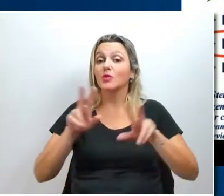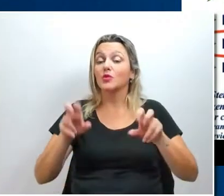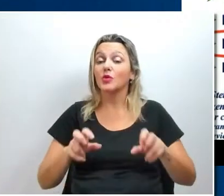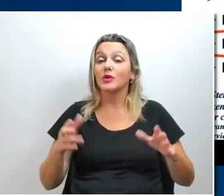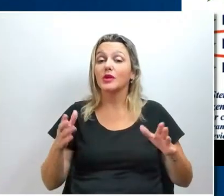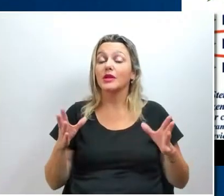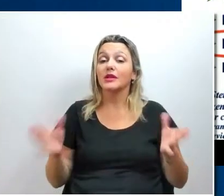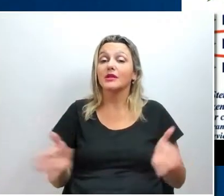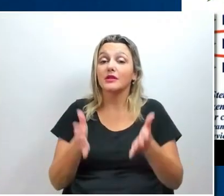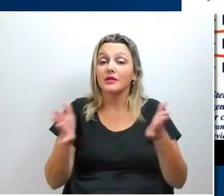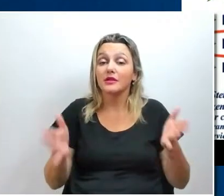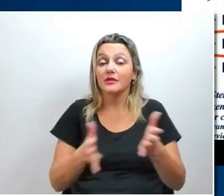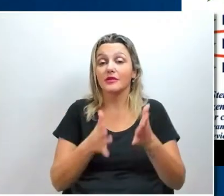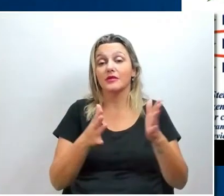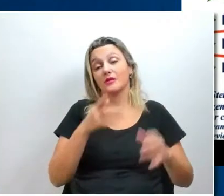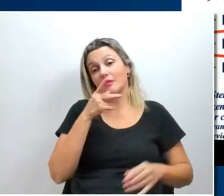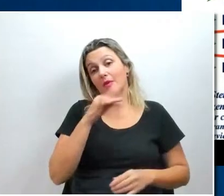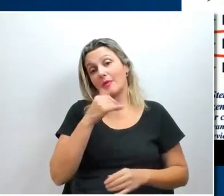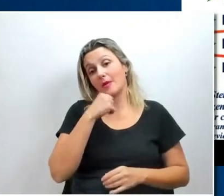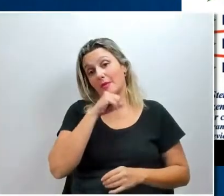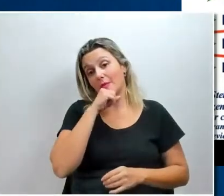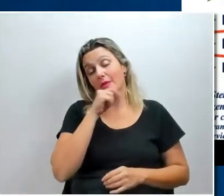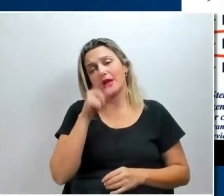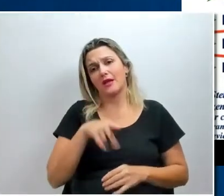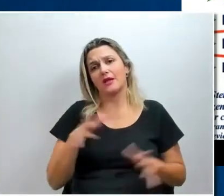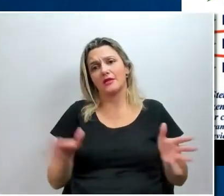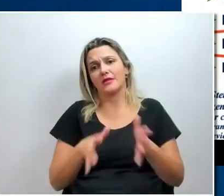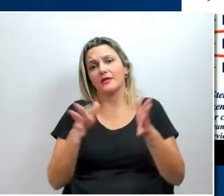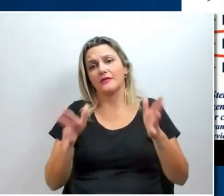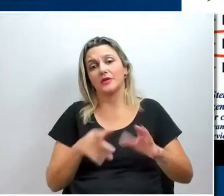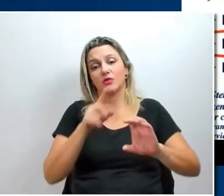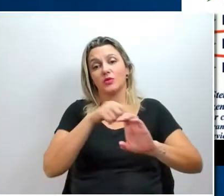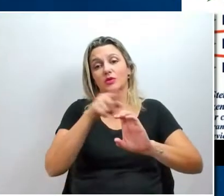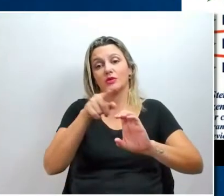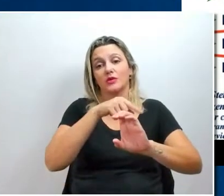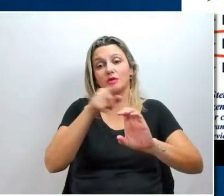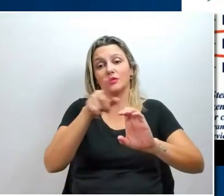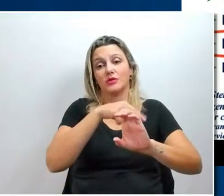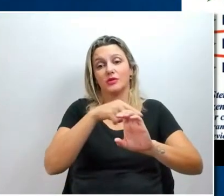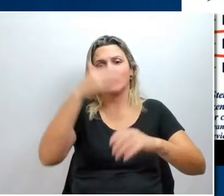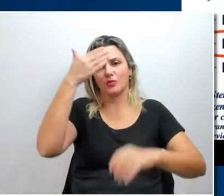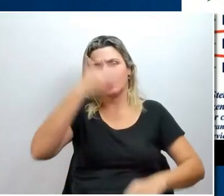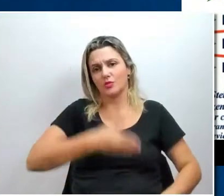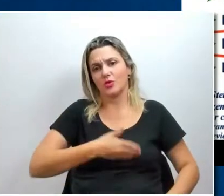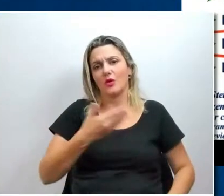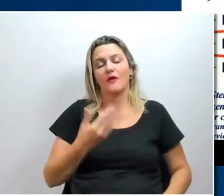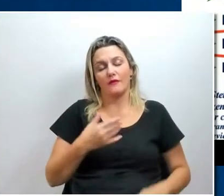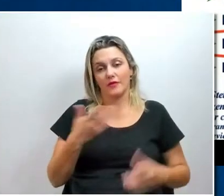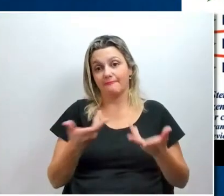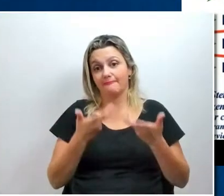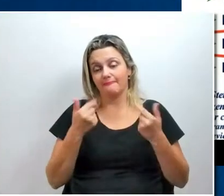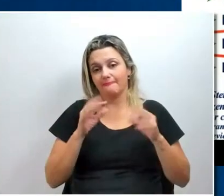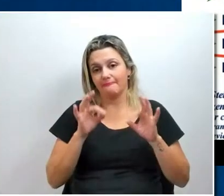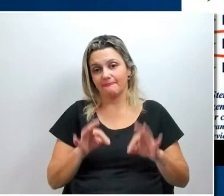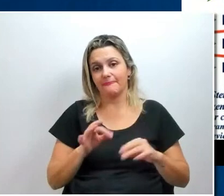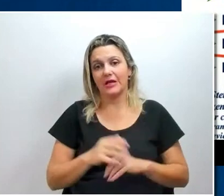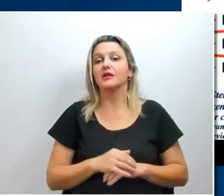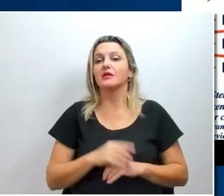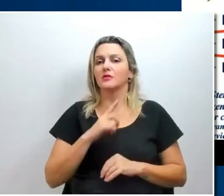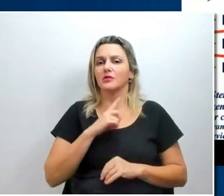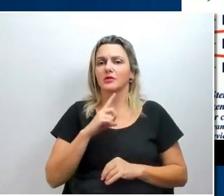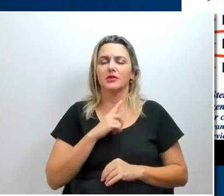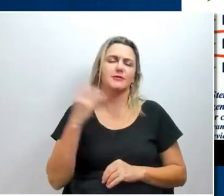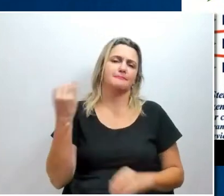agora é um tipo de intervenção cientificamente comprovada como eficaz, né, e que é de particular